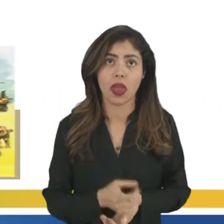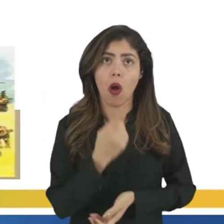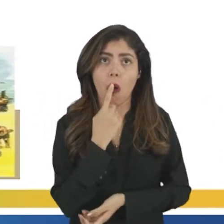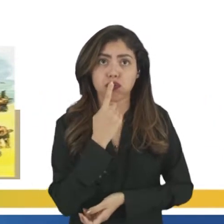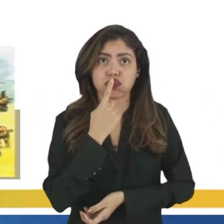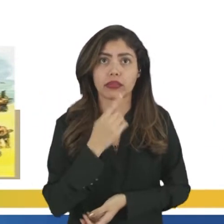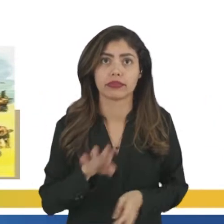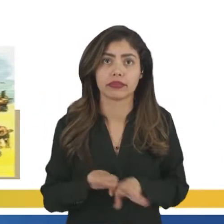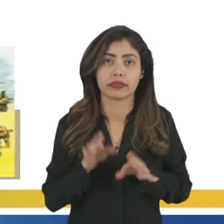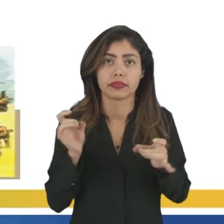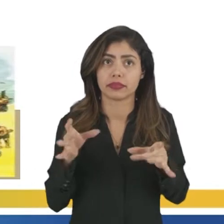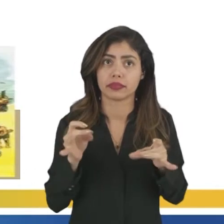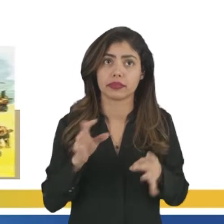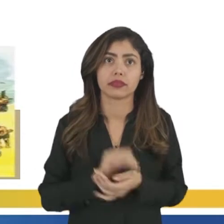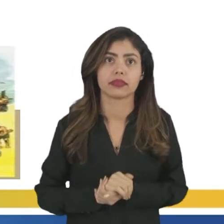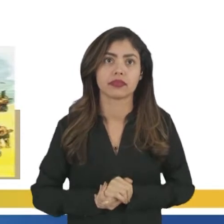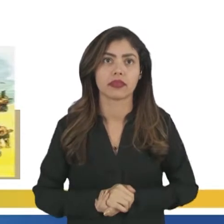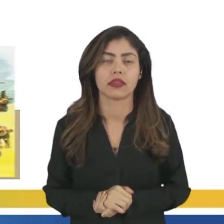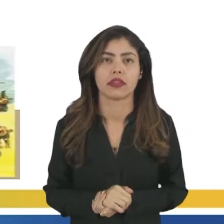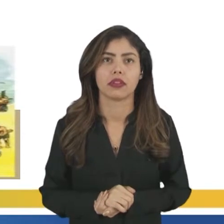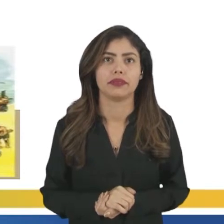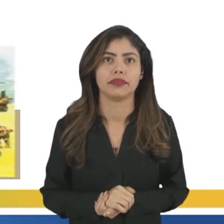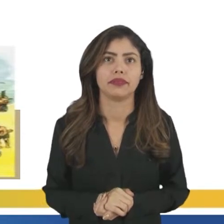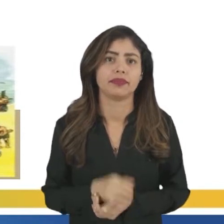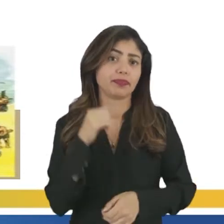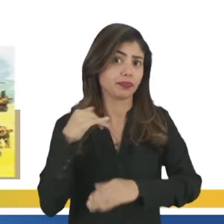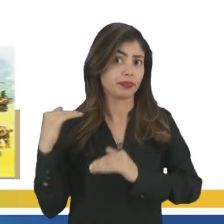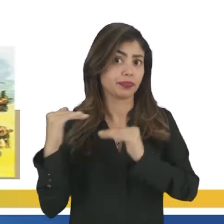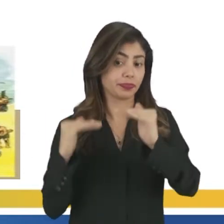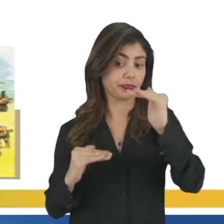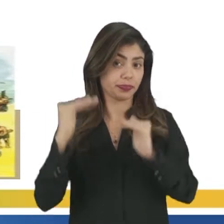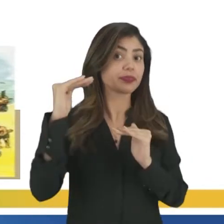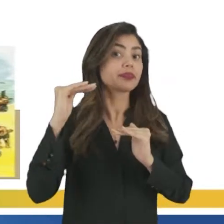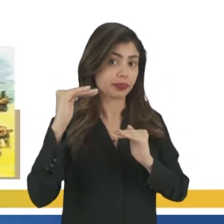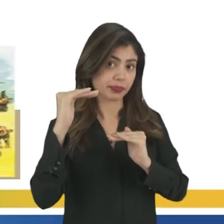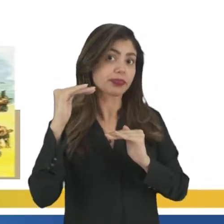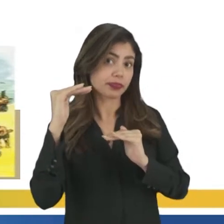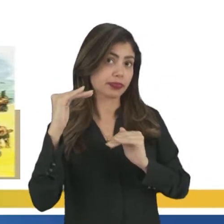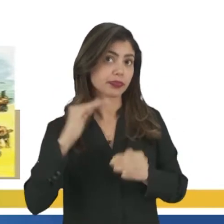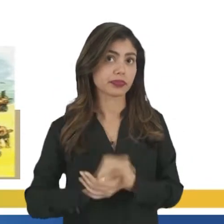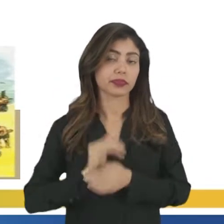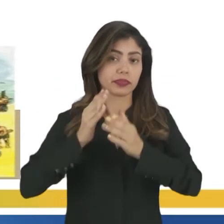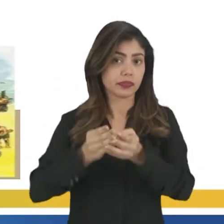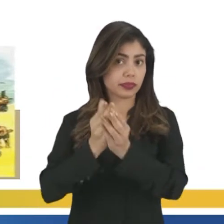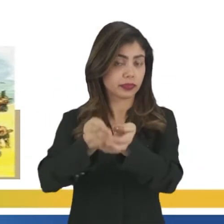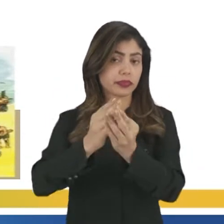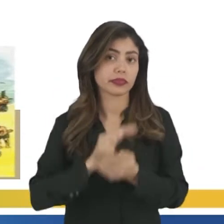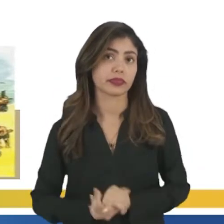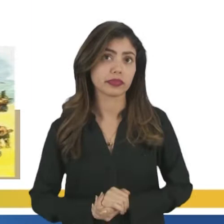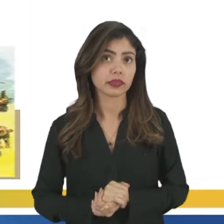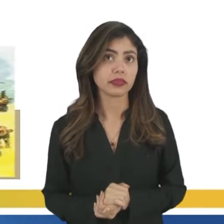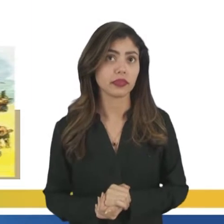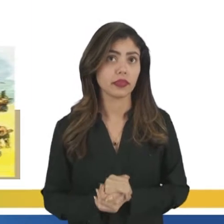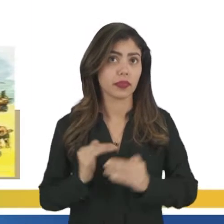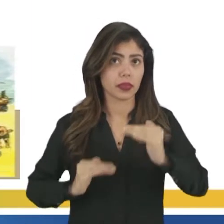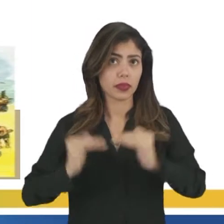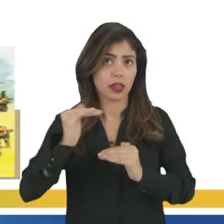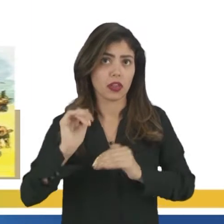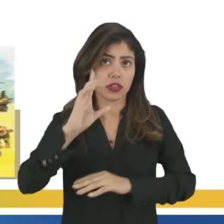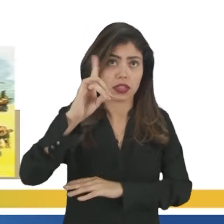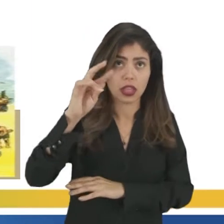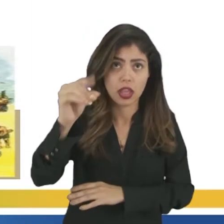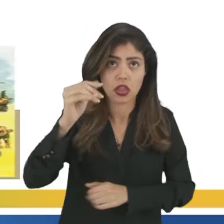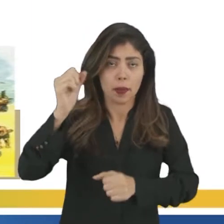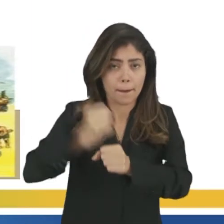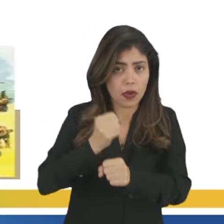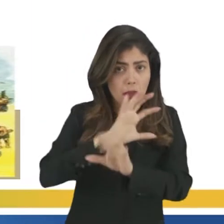às rotas comerciais, isso possibilitou essa predominância da navegação, a abundância de cedro, produção